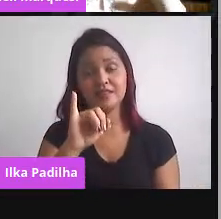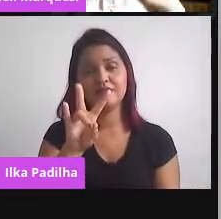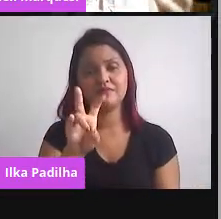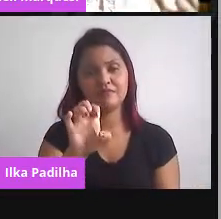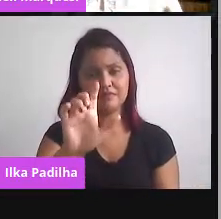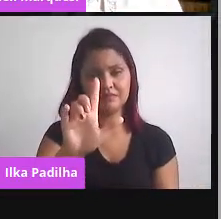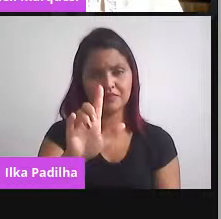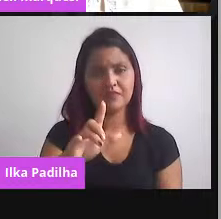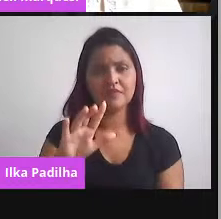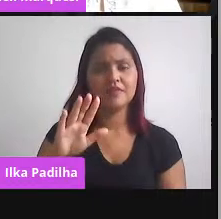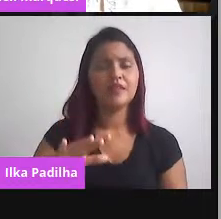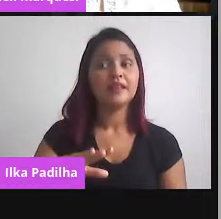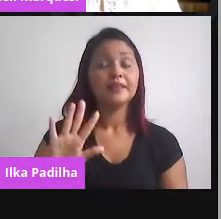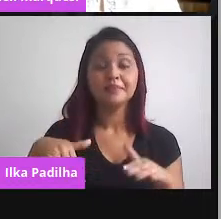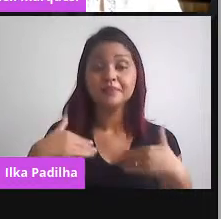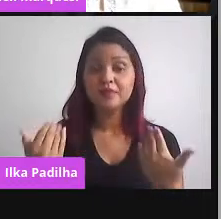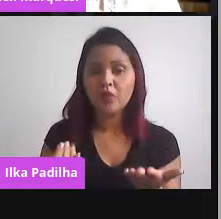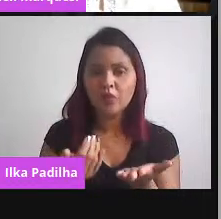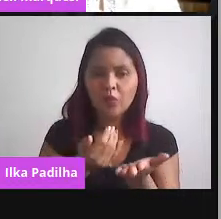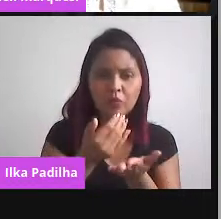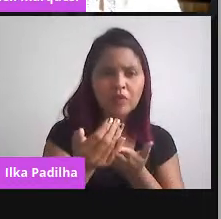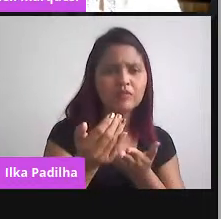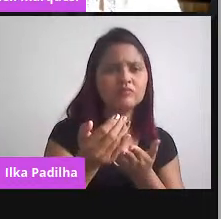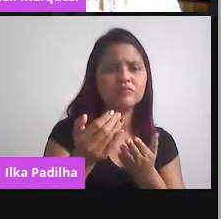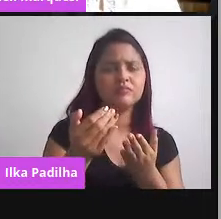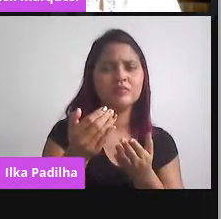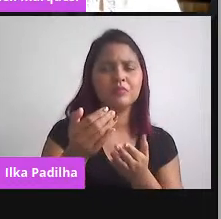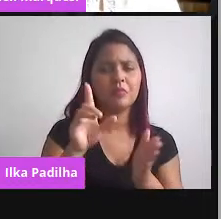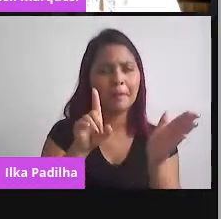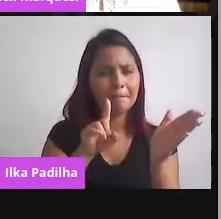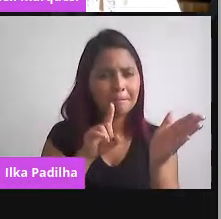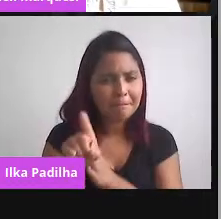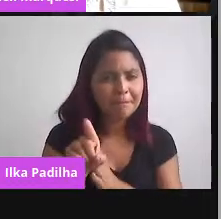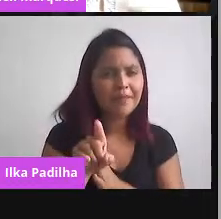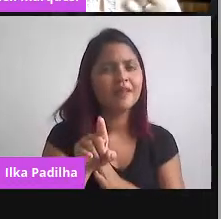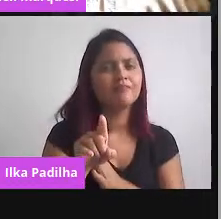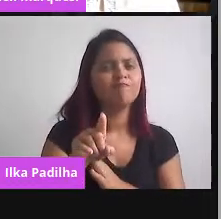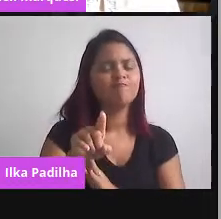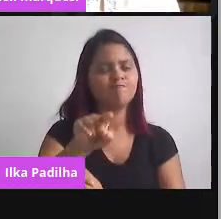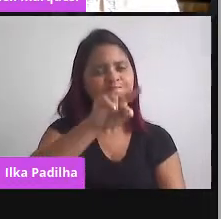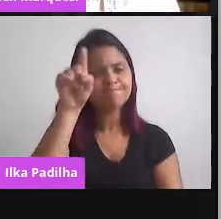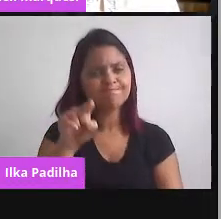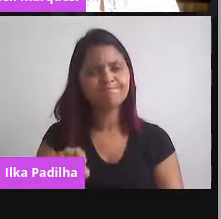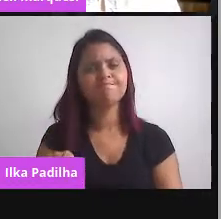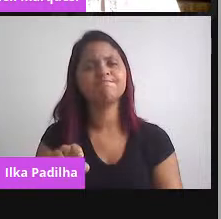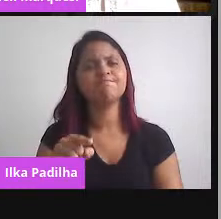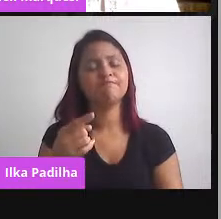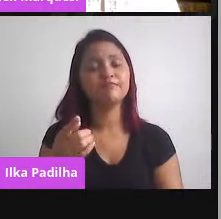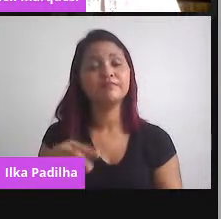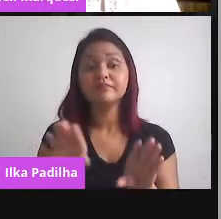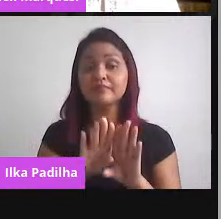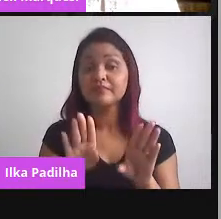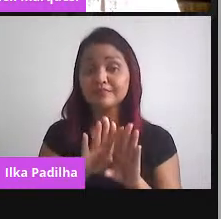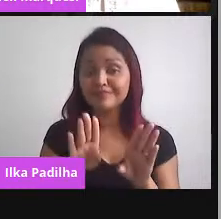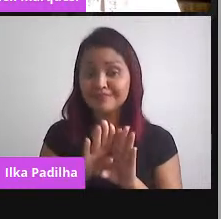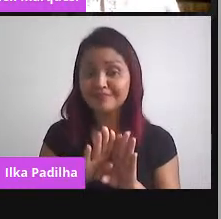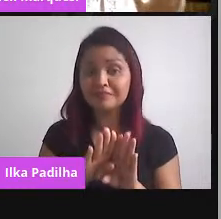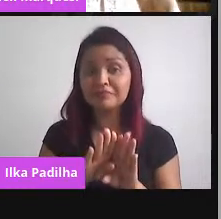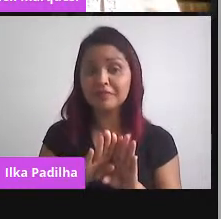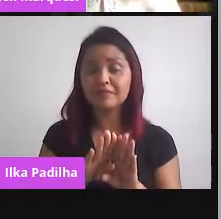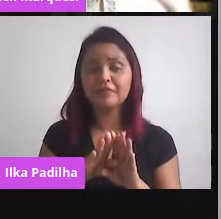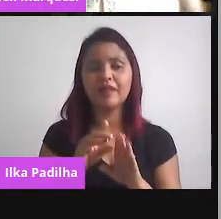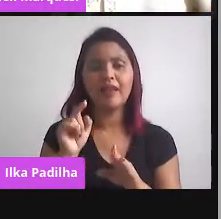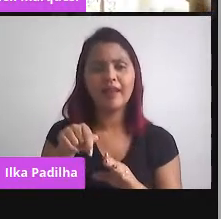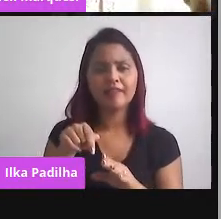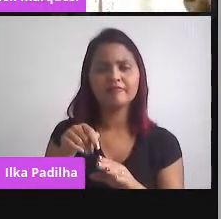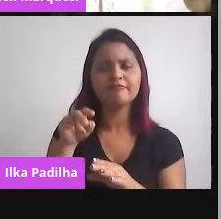ele partiu dessa pergunta maior, né? E também ele considerou aquilo que estava no Código Civil, que o